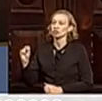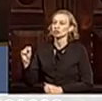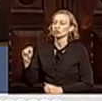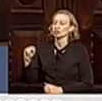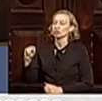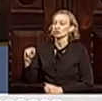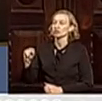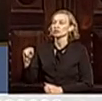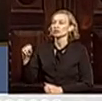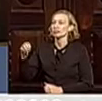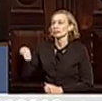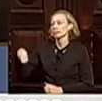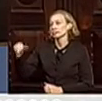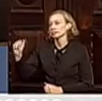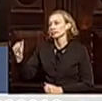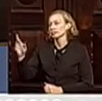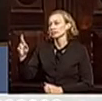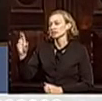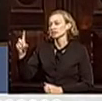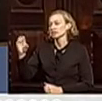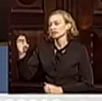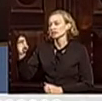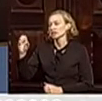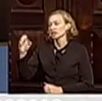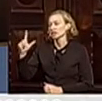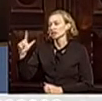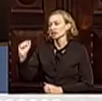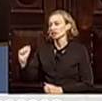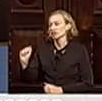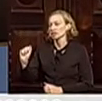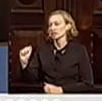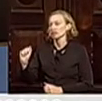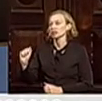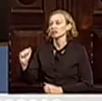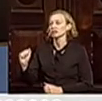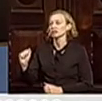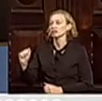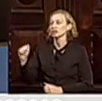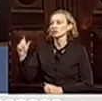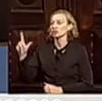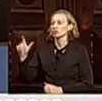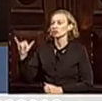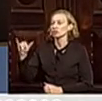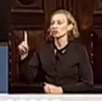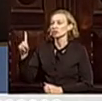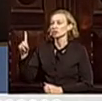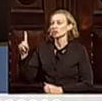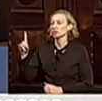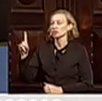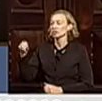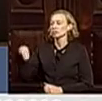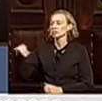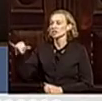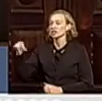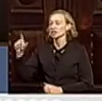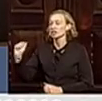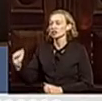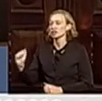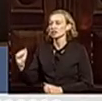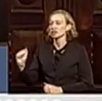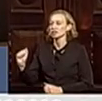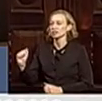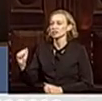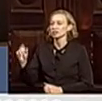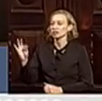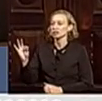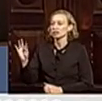Mel, Marcele, Larissa Westphal, Ludmila, Júlia Leslie, Hugo, Marcele Neiva, Cláudio Vitor,